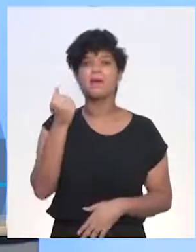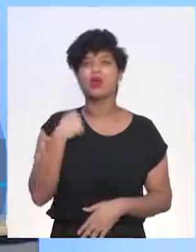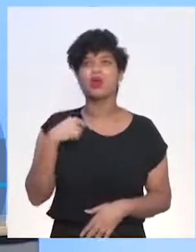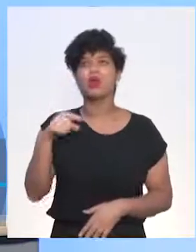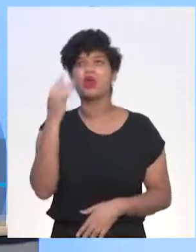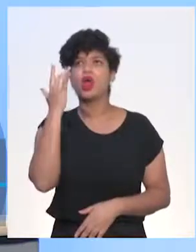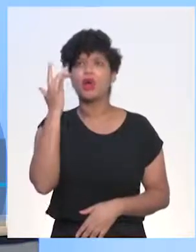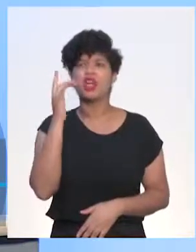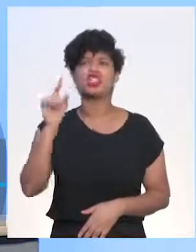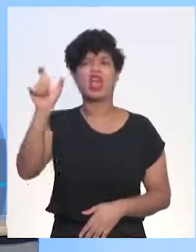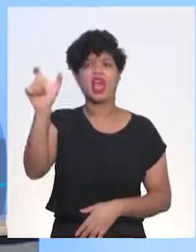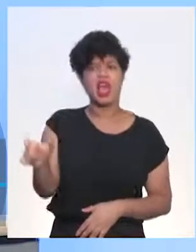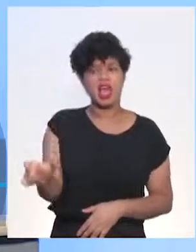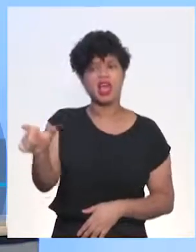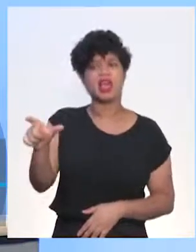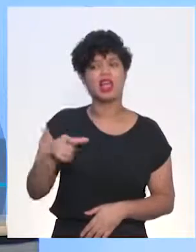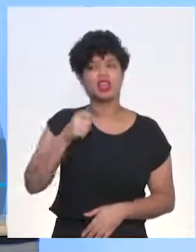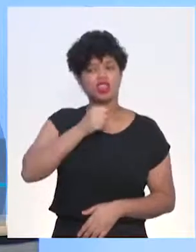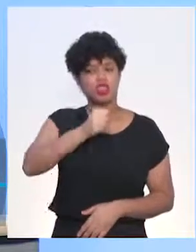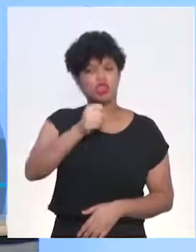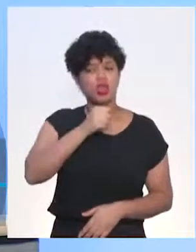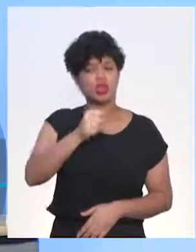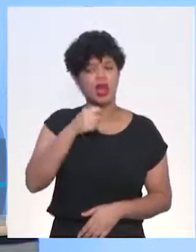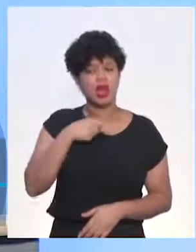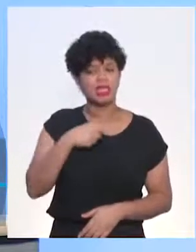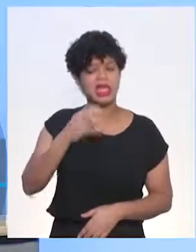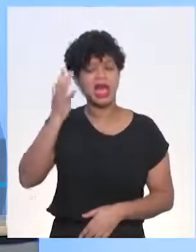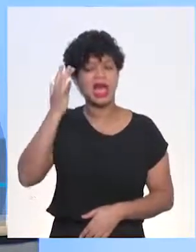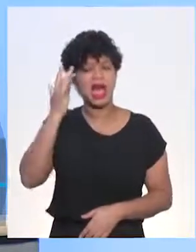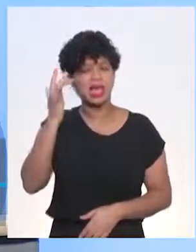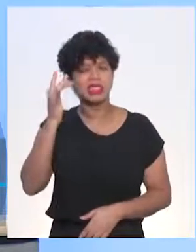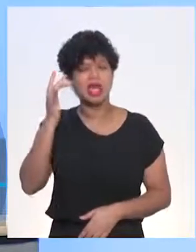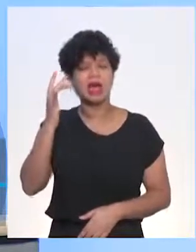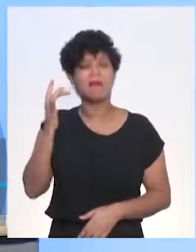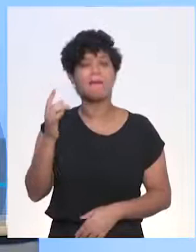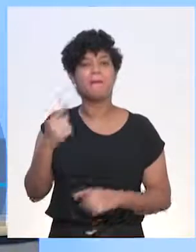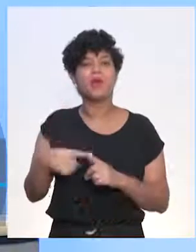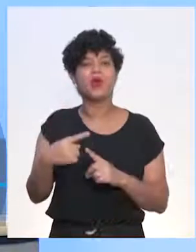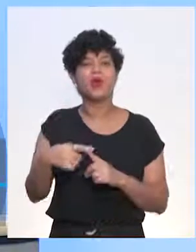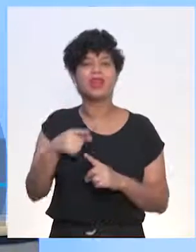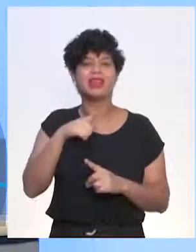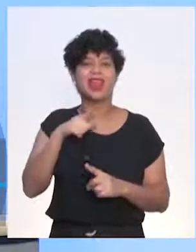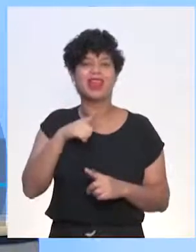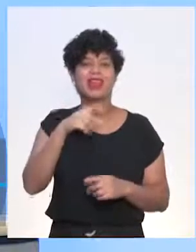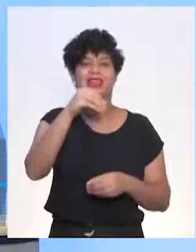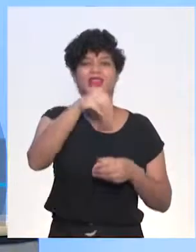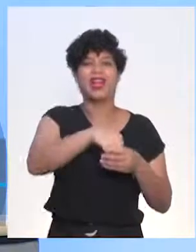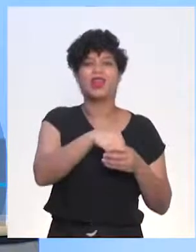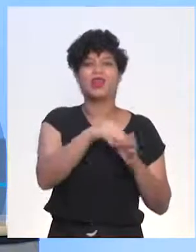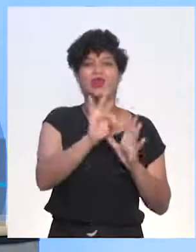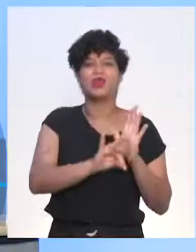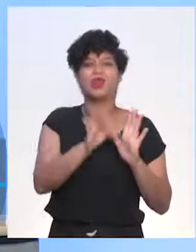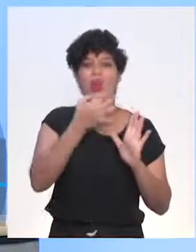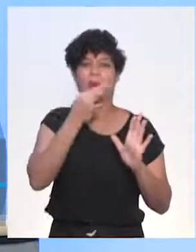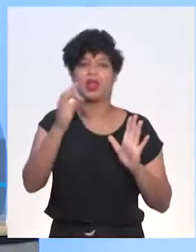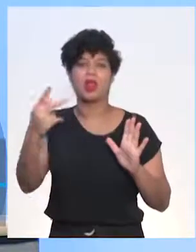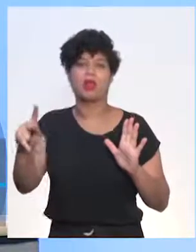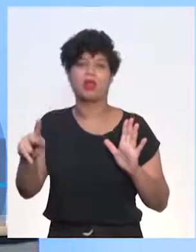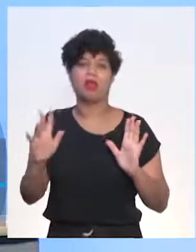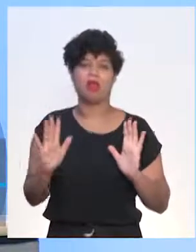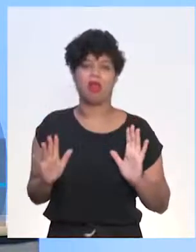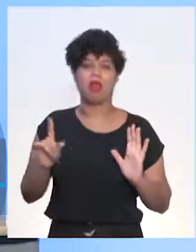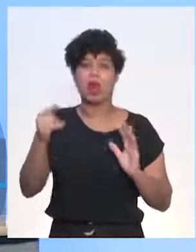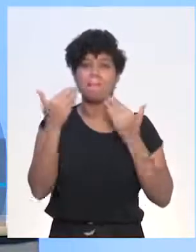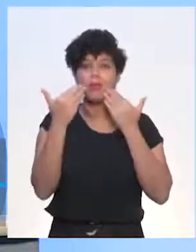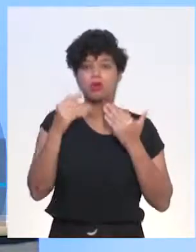esse jornalista, ele está indo para que lado? Né? Você já começa a perceber isso, certo? E ele precisa